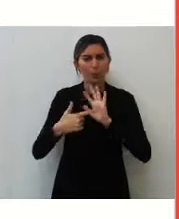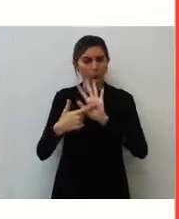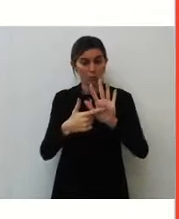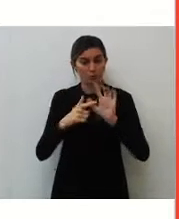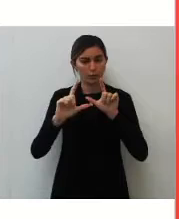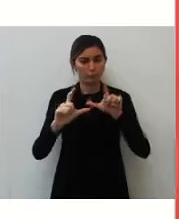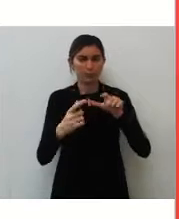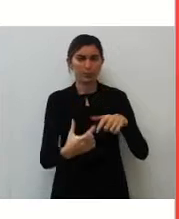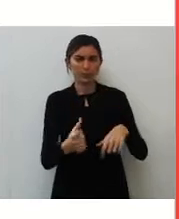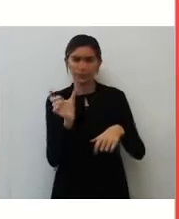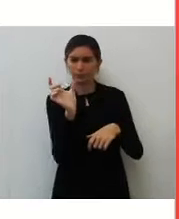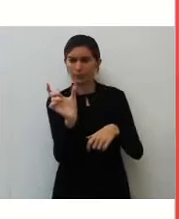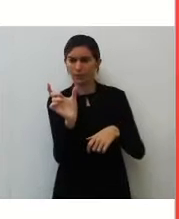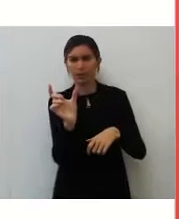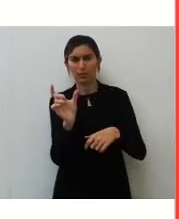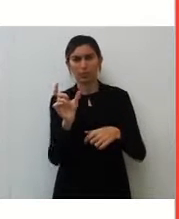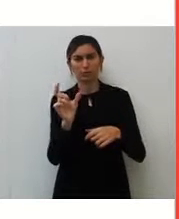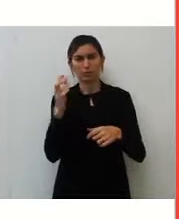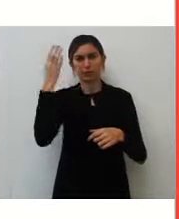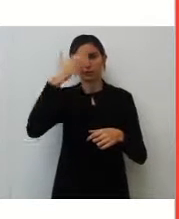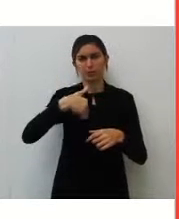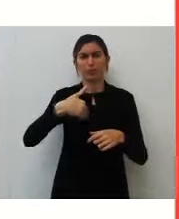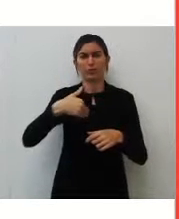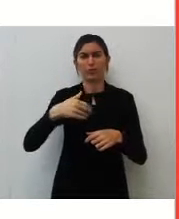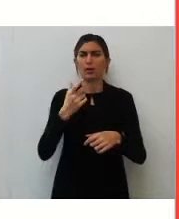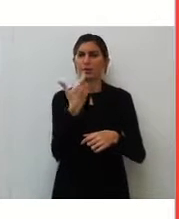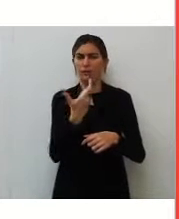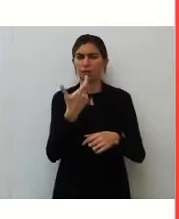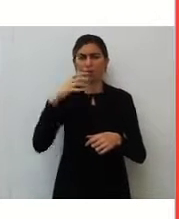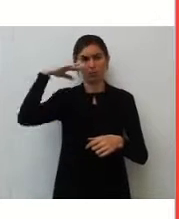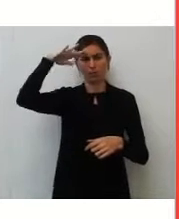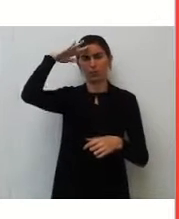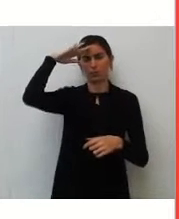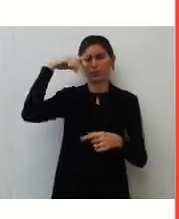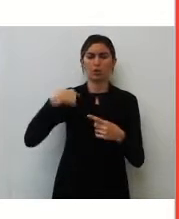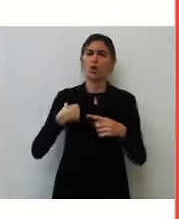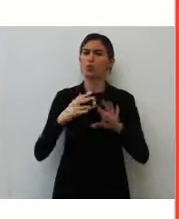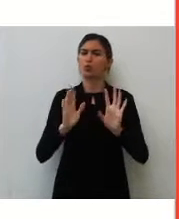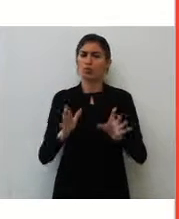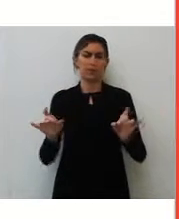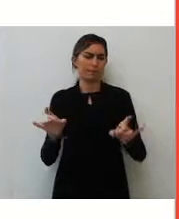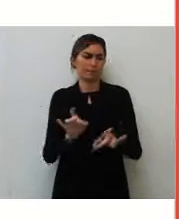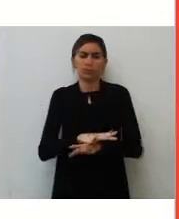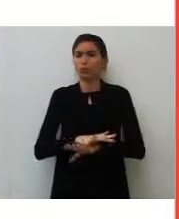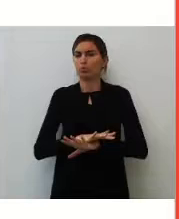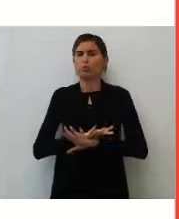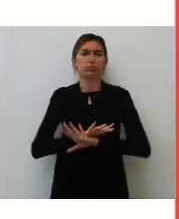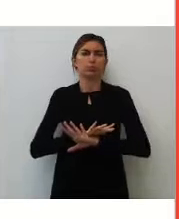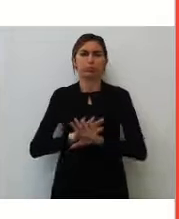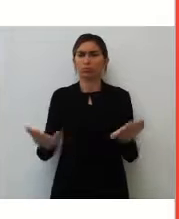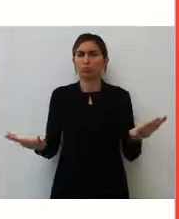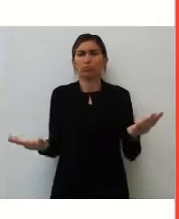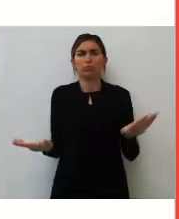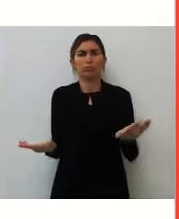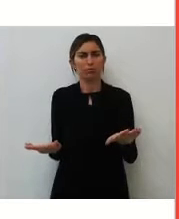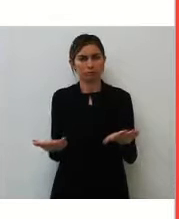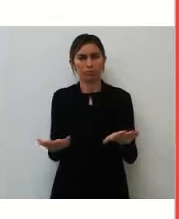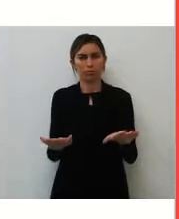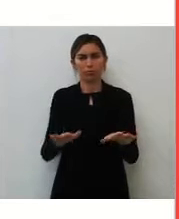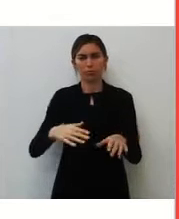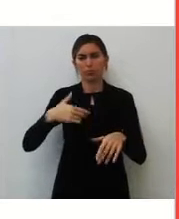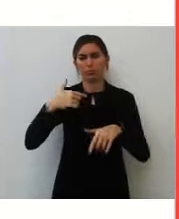apresenta a você meu certificado de reservista pois estou quite com